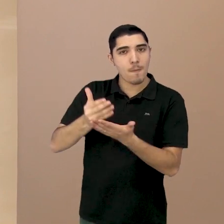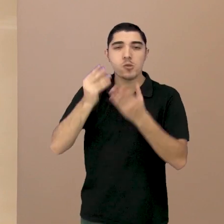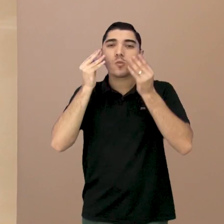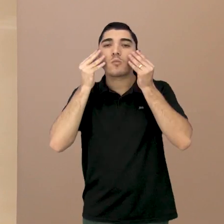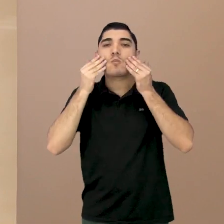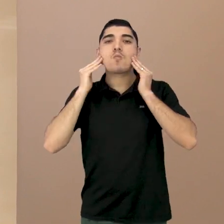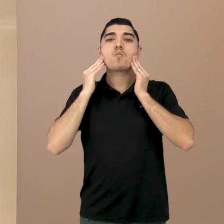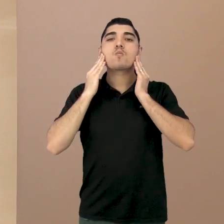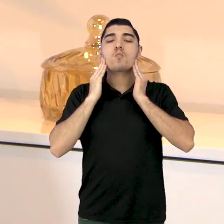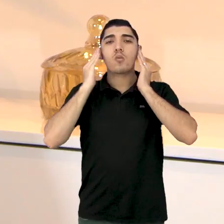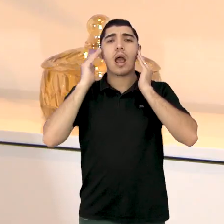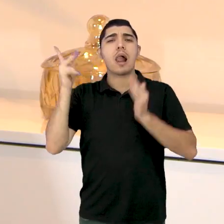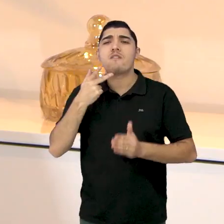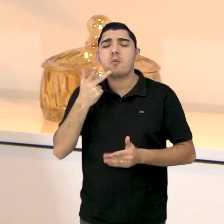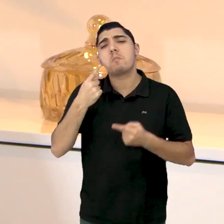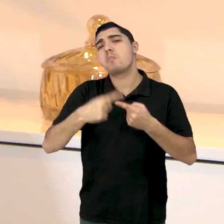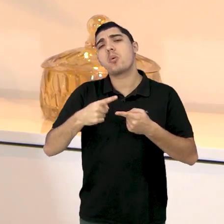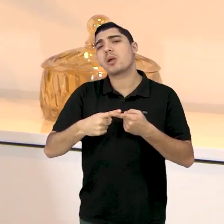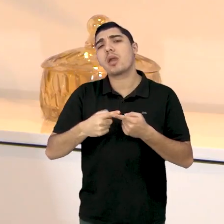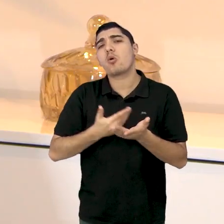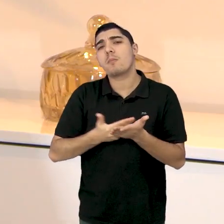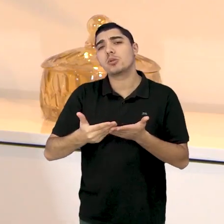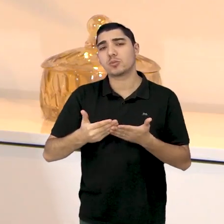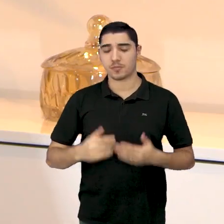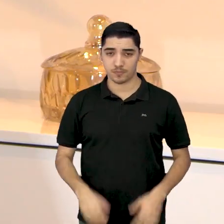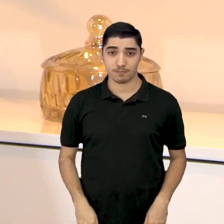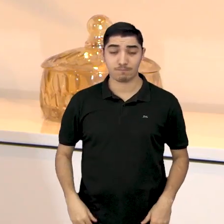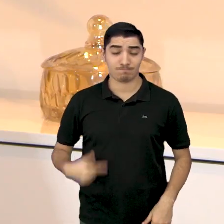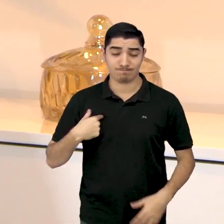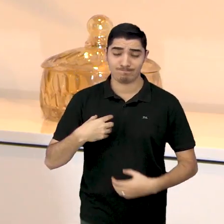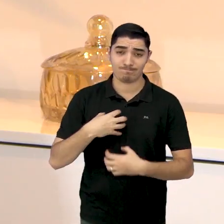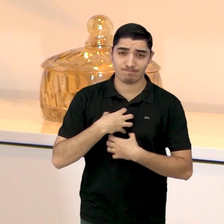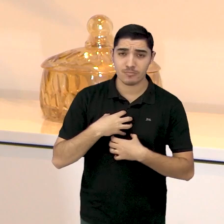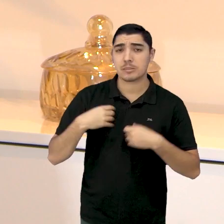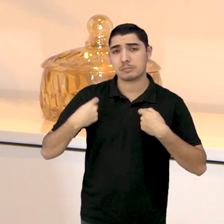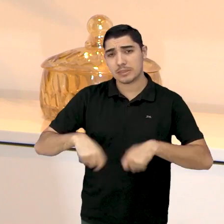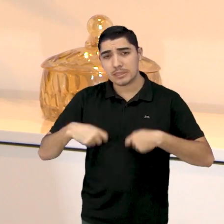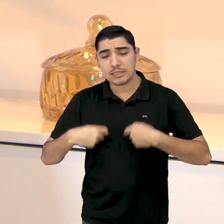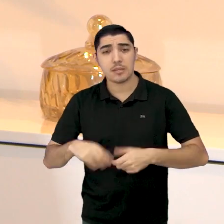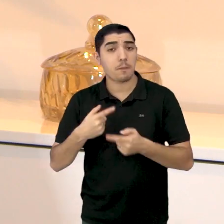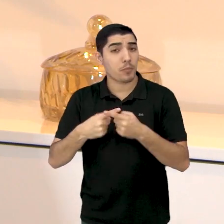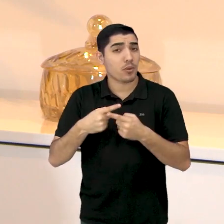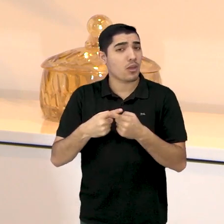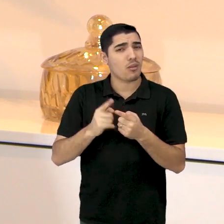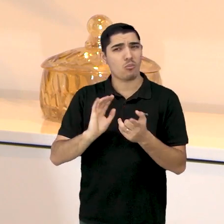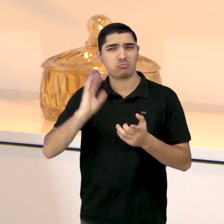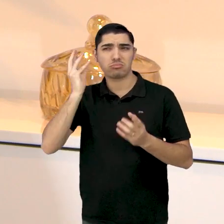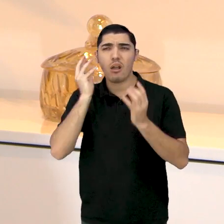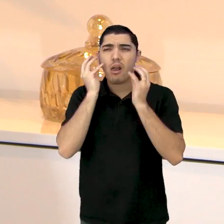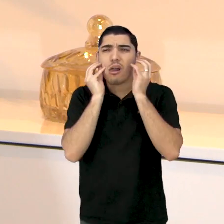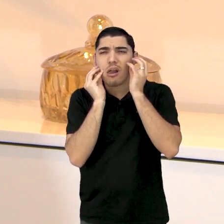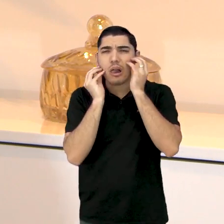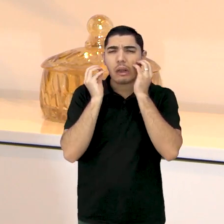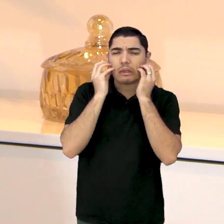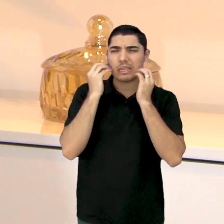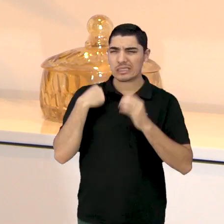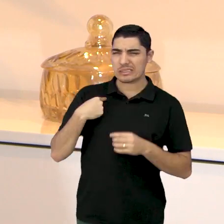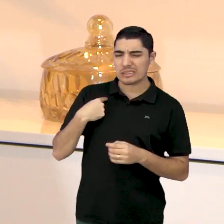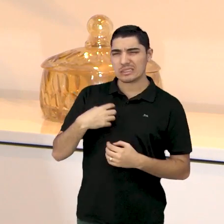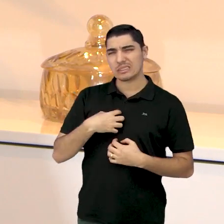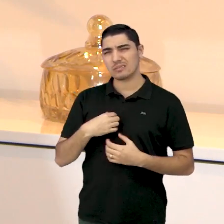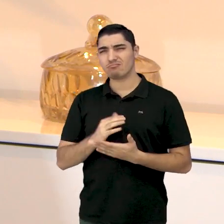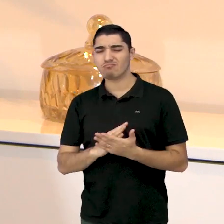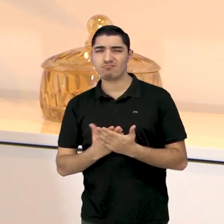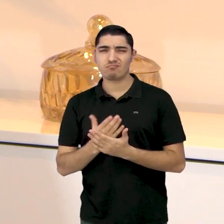alternativa. Eu senti necessidade porque começou a aparecer pequenas rugas assim que me incomodavam um pouco